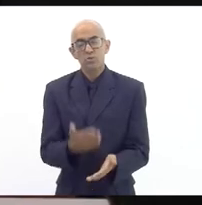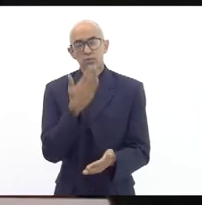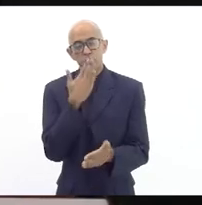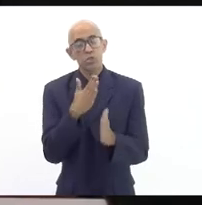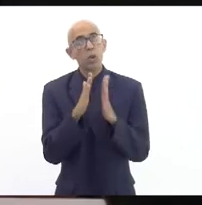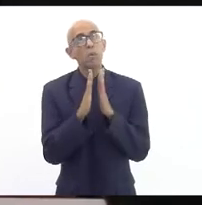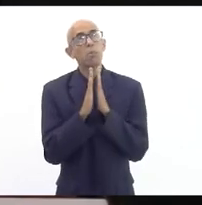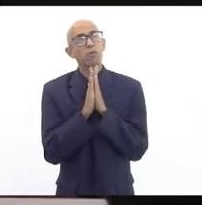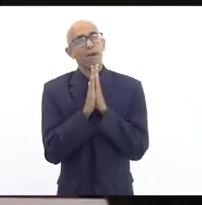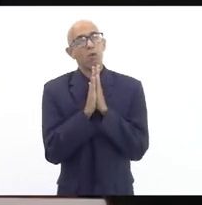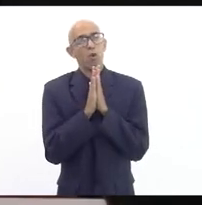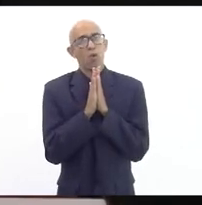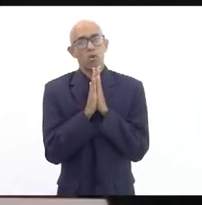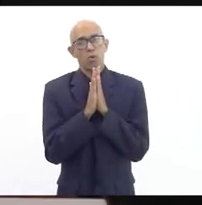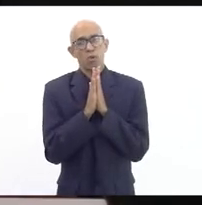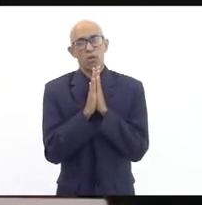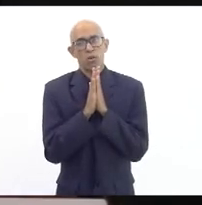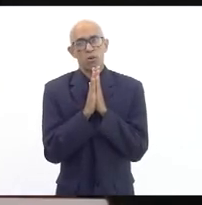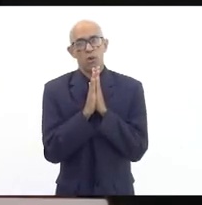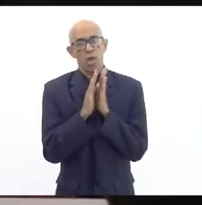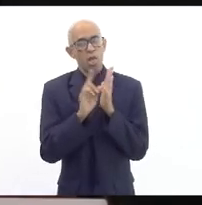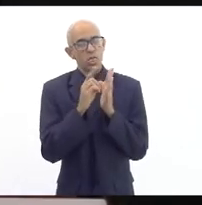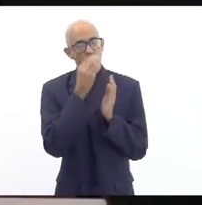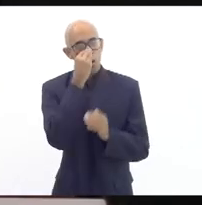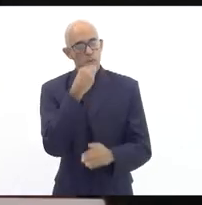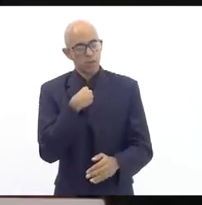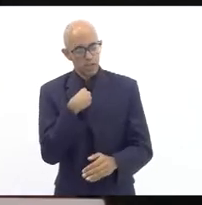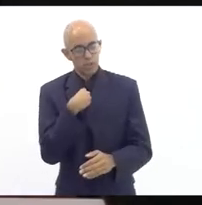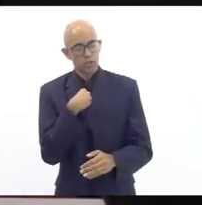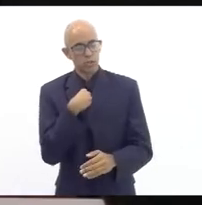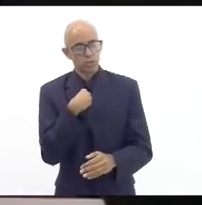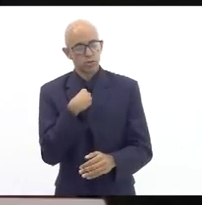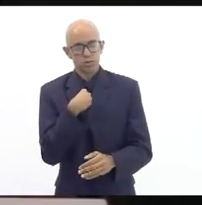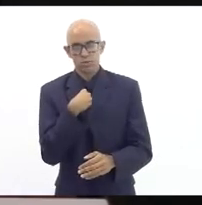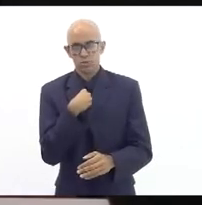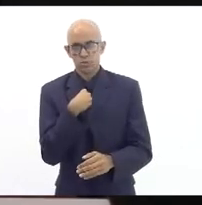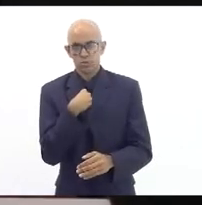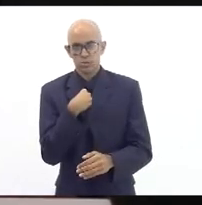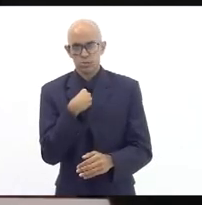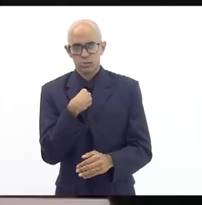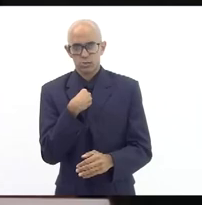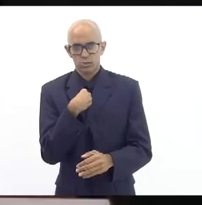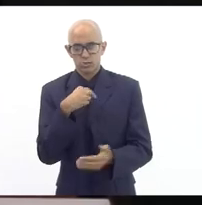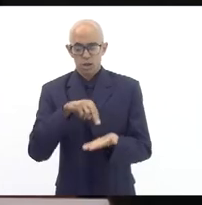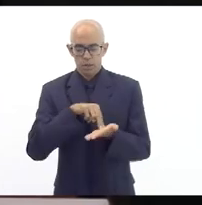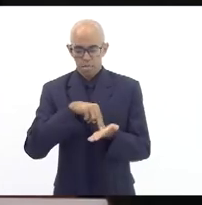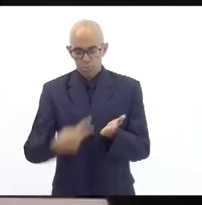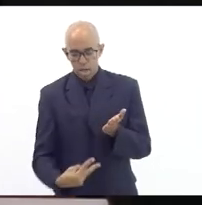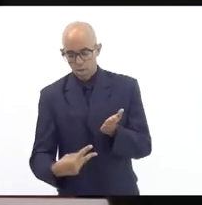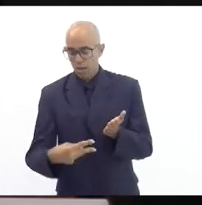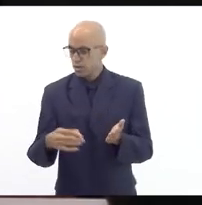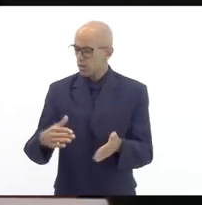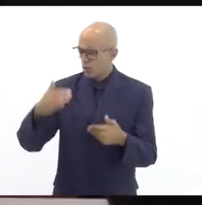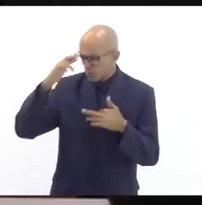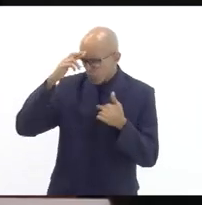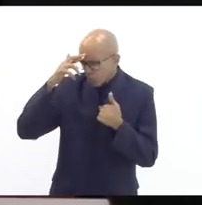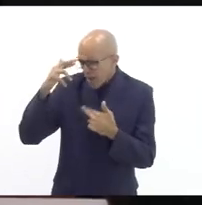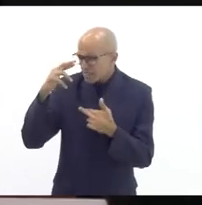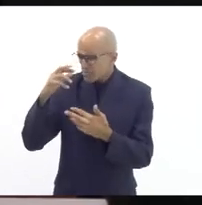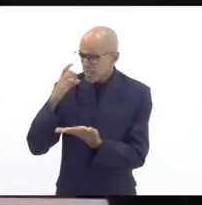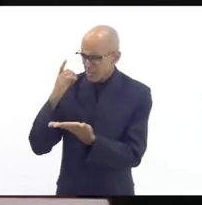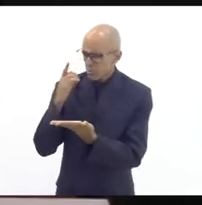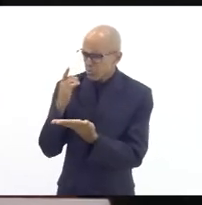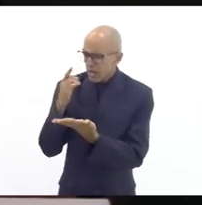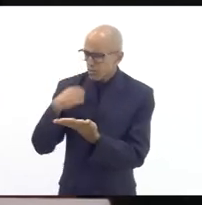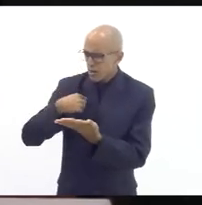favor, não me deixe cair. E eu vou lhe dizer, deputada, com todo respeito, depois que eu fiquei cega, que eu